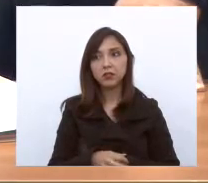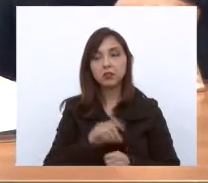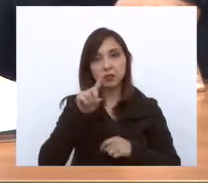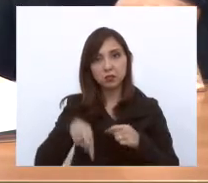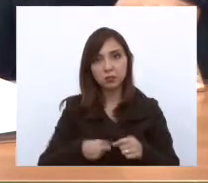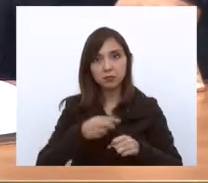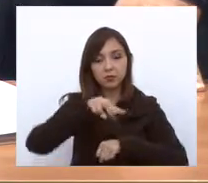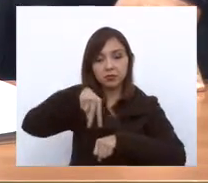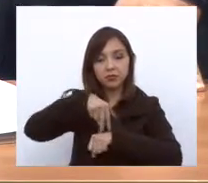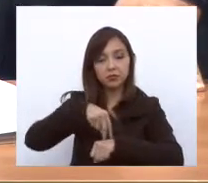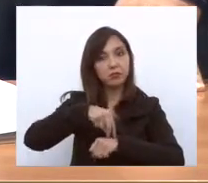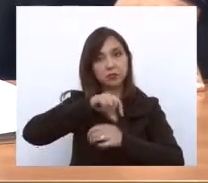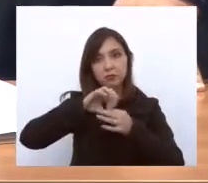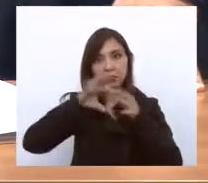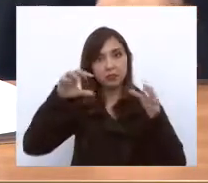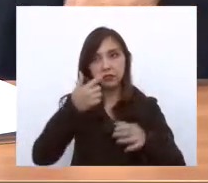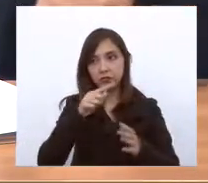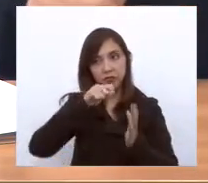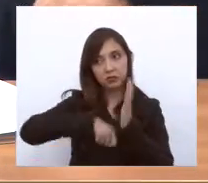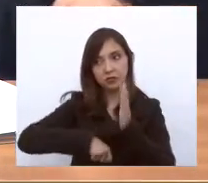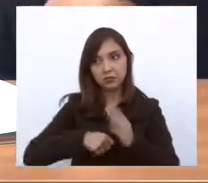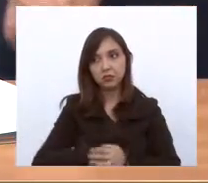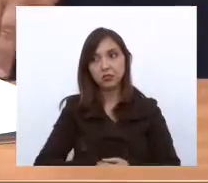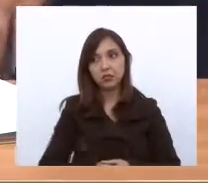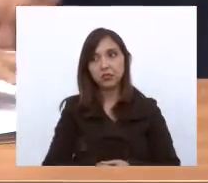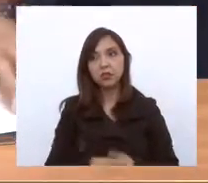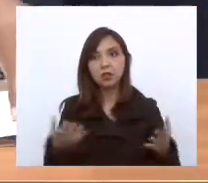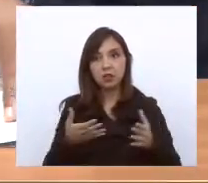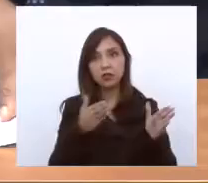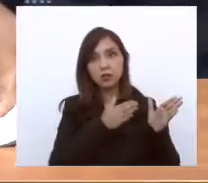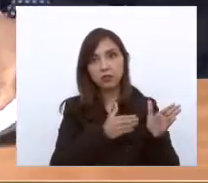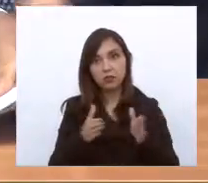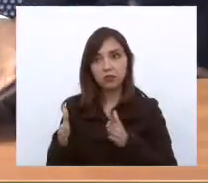Passamos para a tribuna livre, também não temos ninguém inscrito. Vamos para a